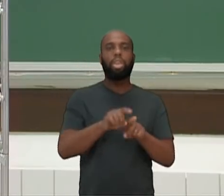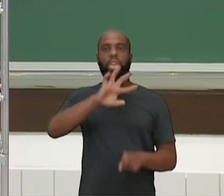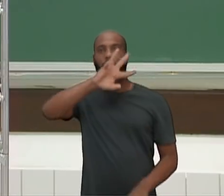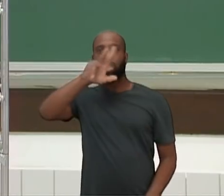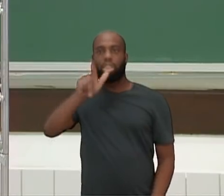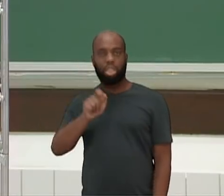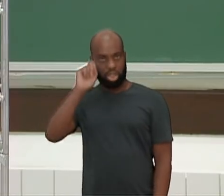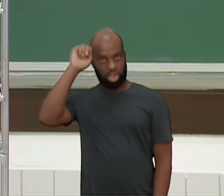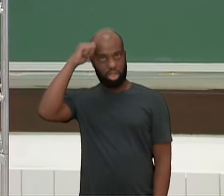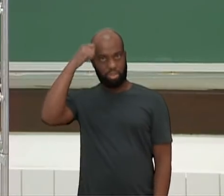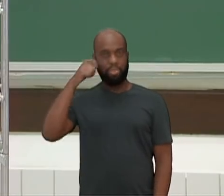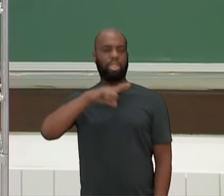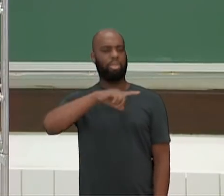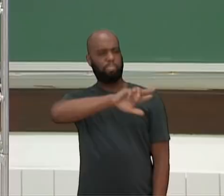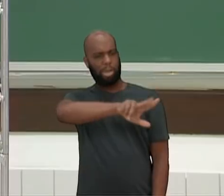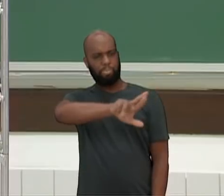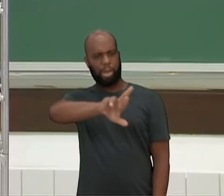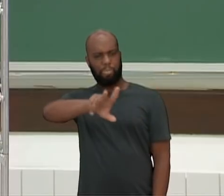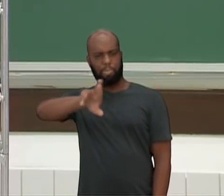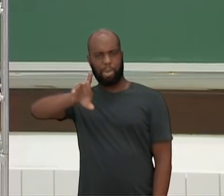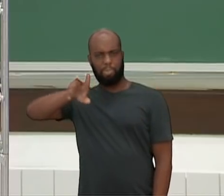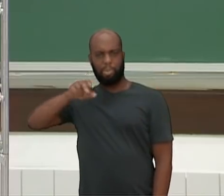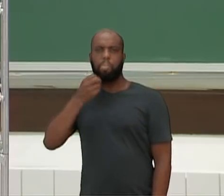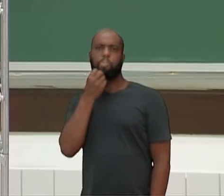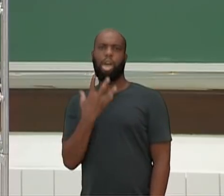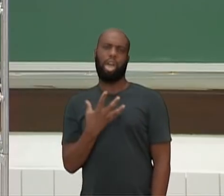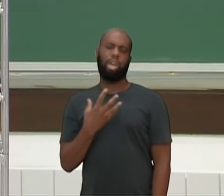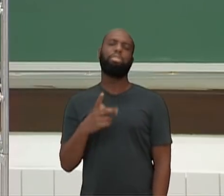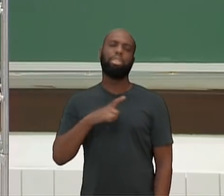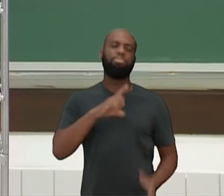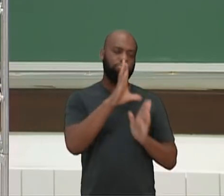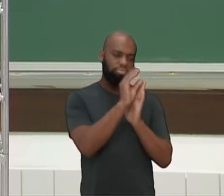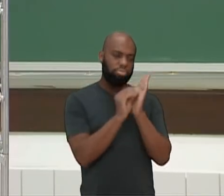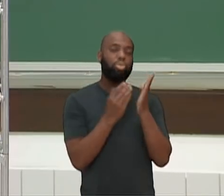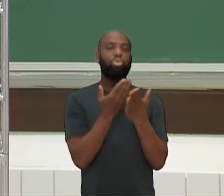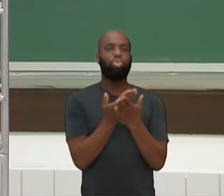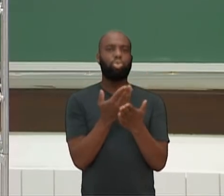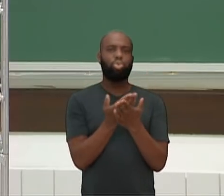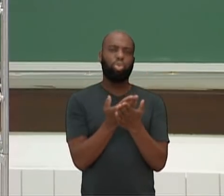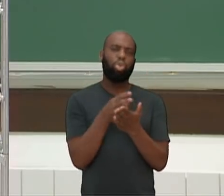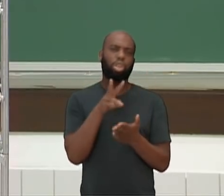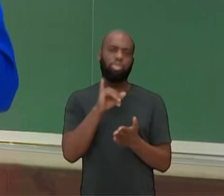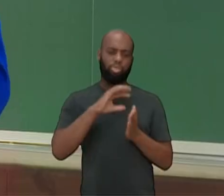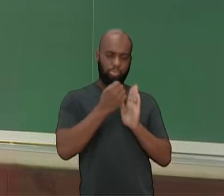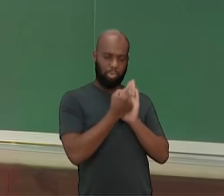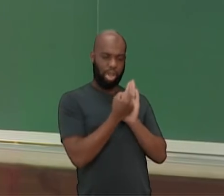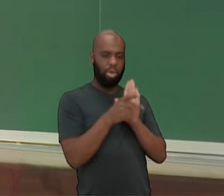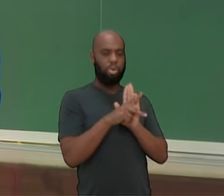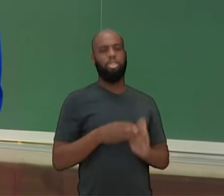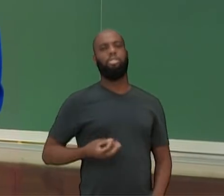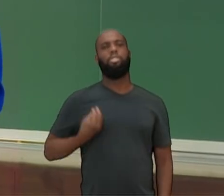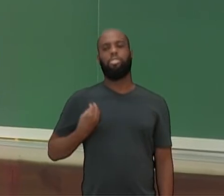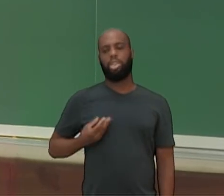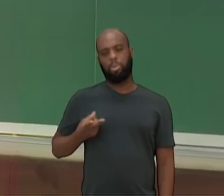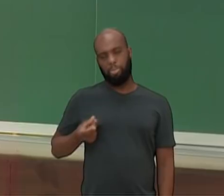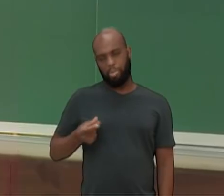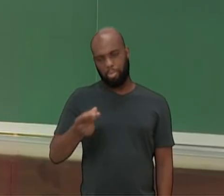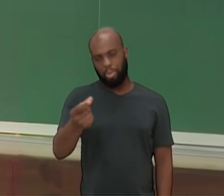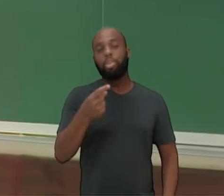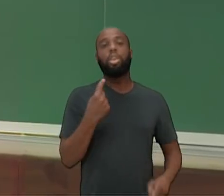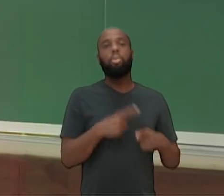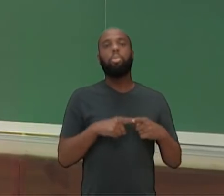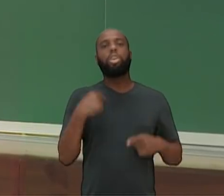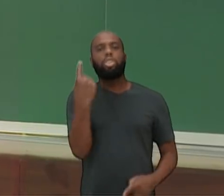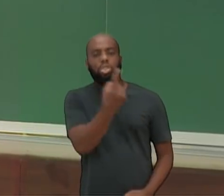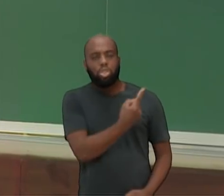Então, vários benefícios que a gente viu aí ao longo do conteúdo que vai ficar marcado para a nossa vida, né? A gente entendeu